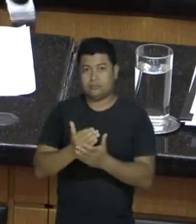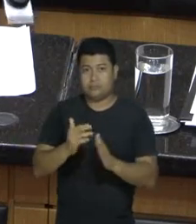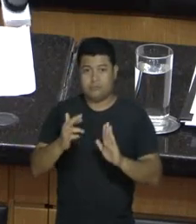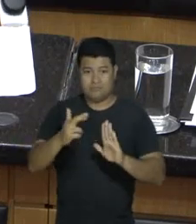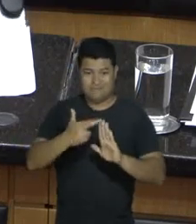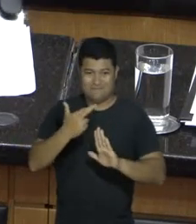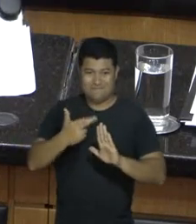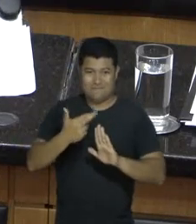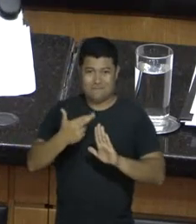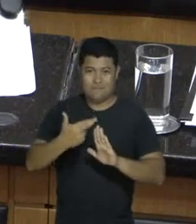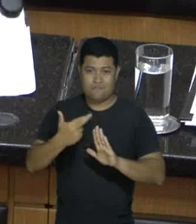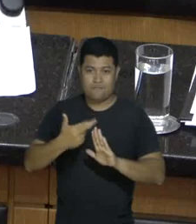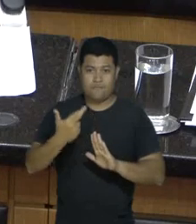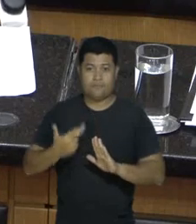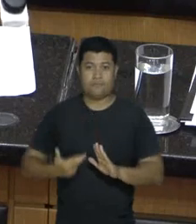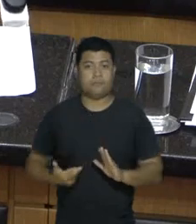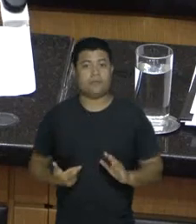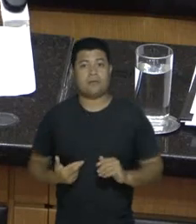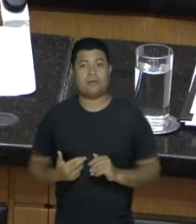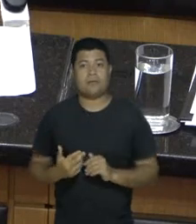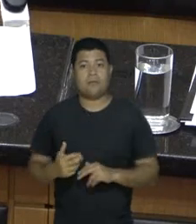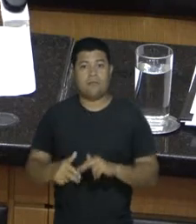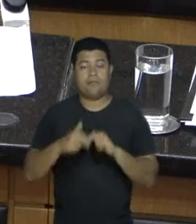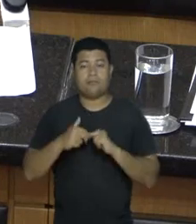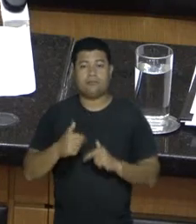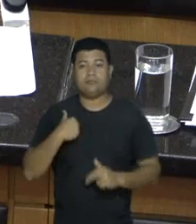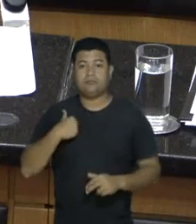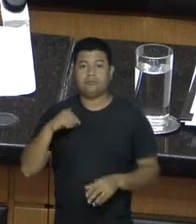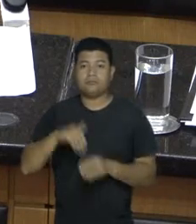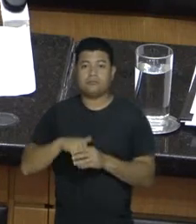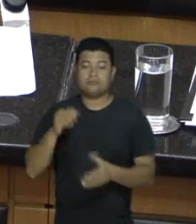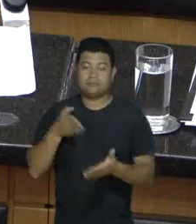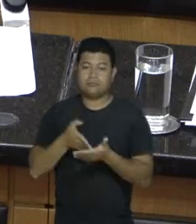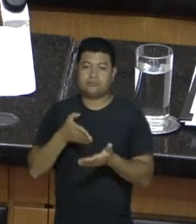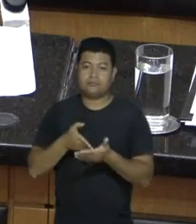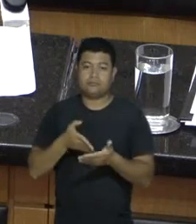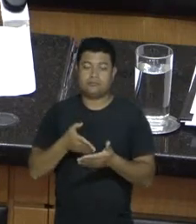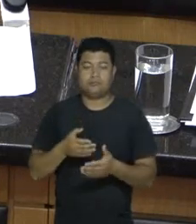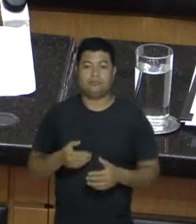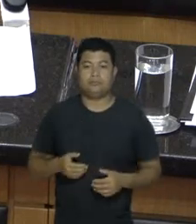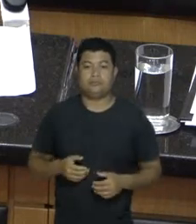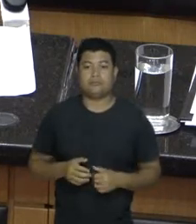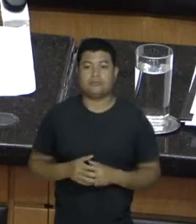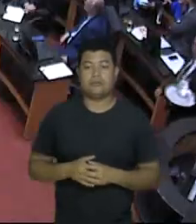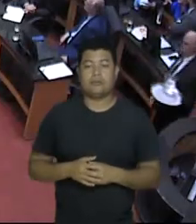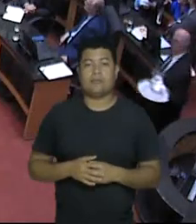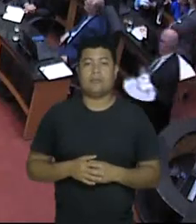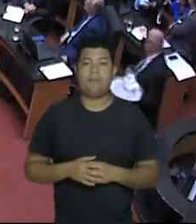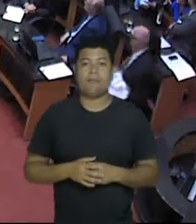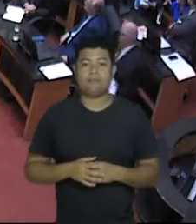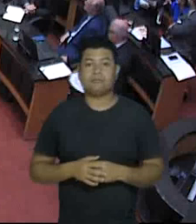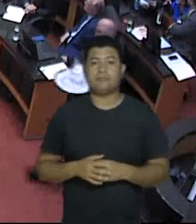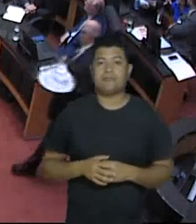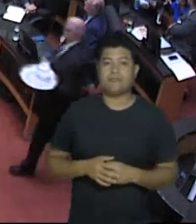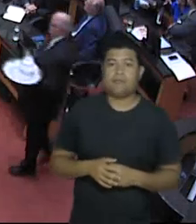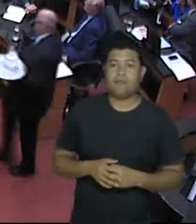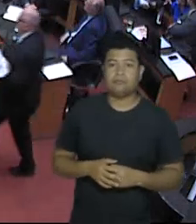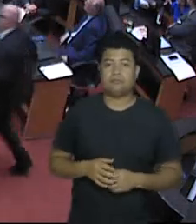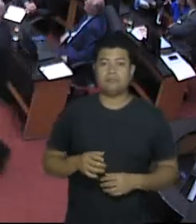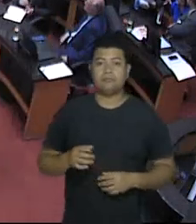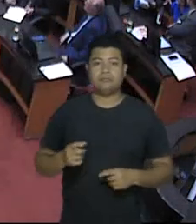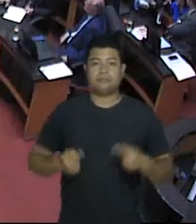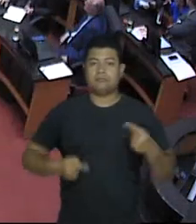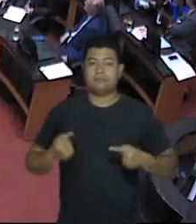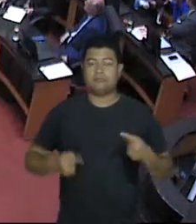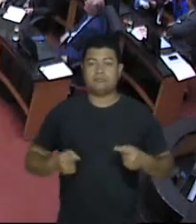do Conselho Nacional de Justiça. Portanto, eu votarei pela manutenção do veto. Não havendo mais quem queira discutir